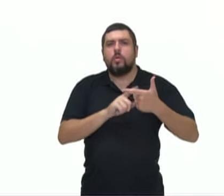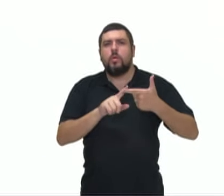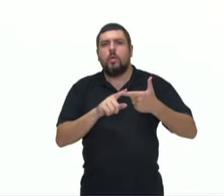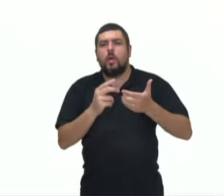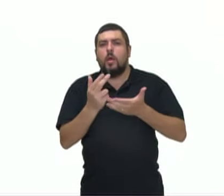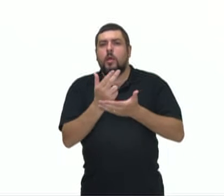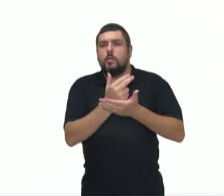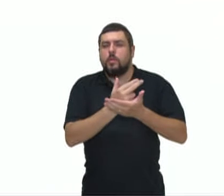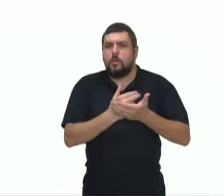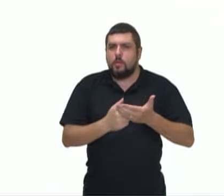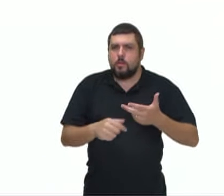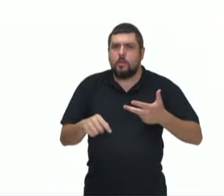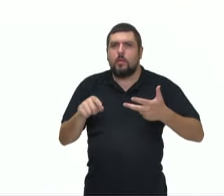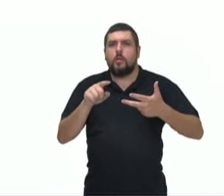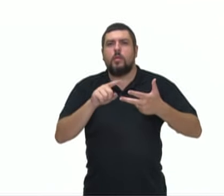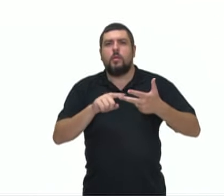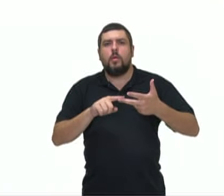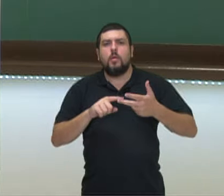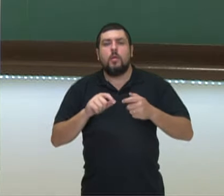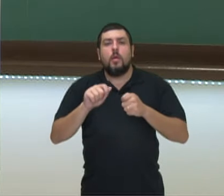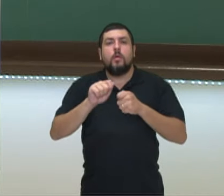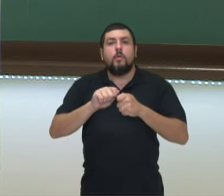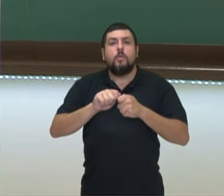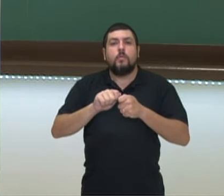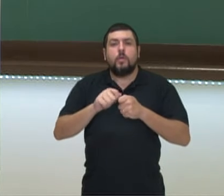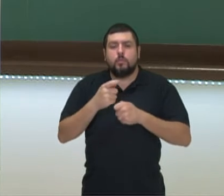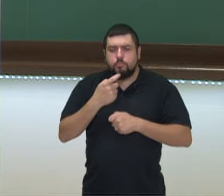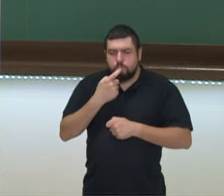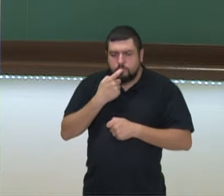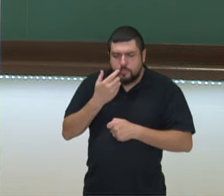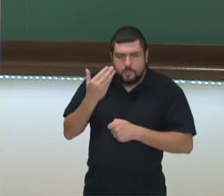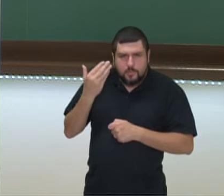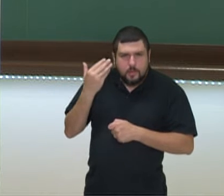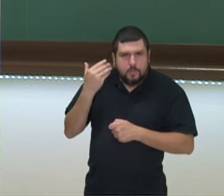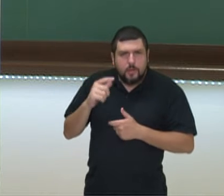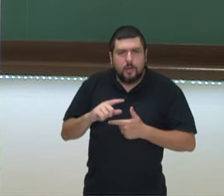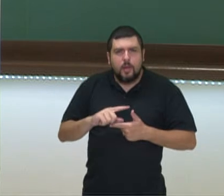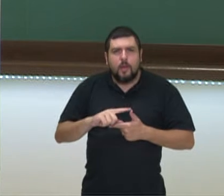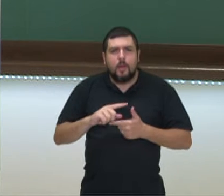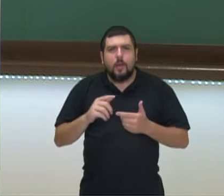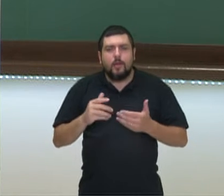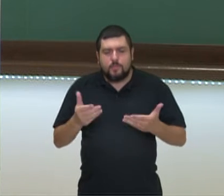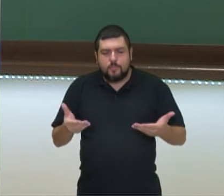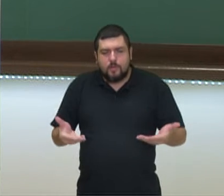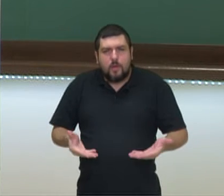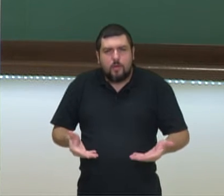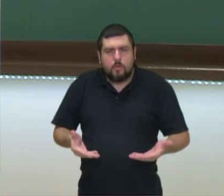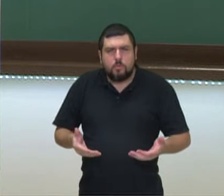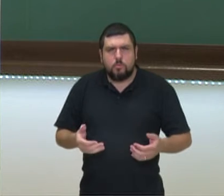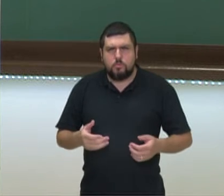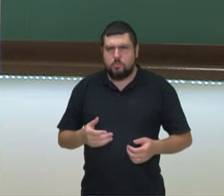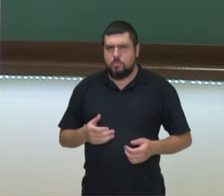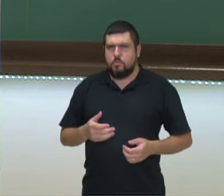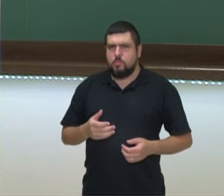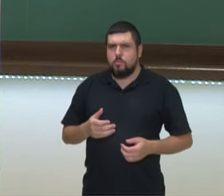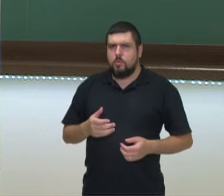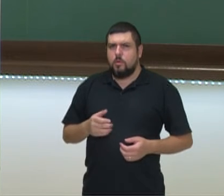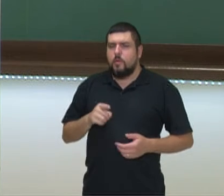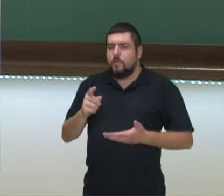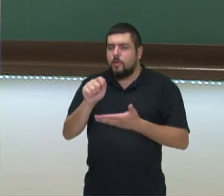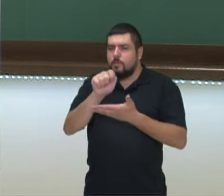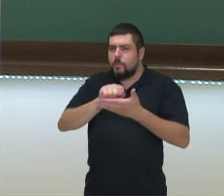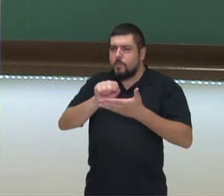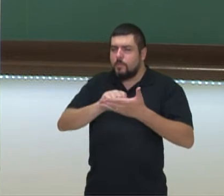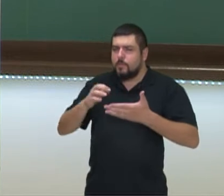inscrições realizadas pelo homem moderno. Tenho certeza que você consegue identificar o erro e vai reescrever a